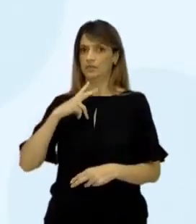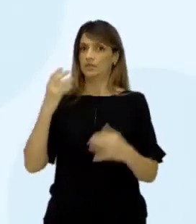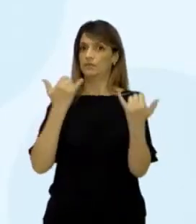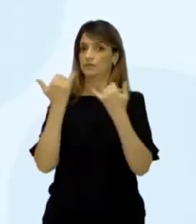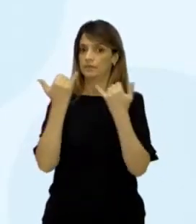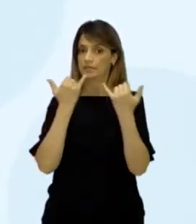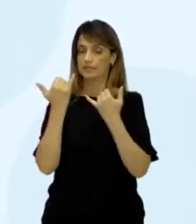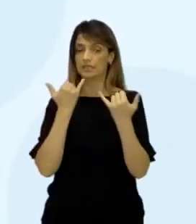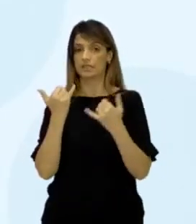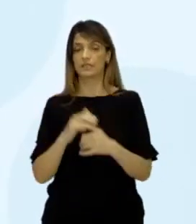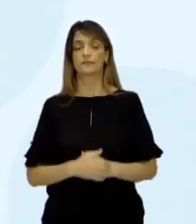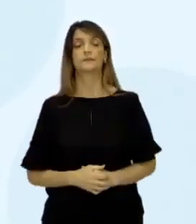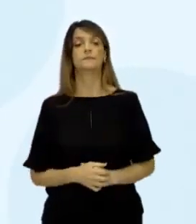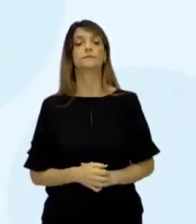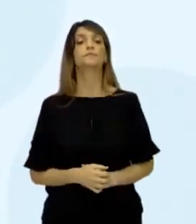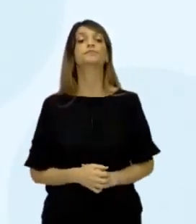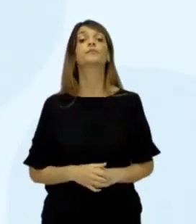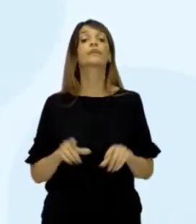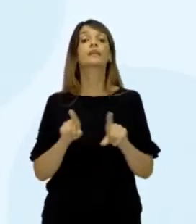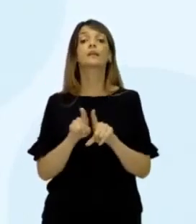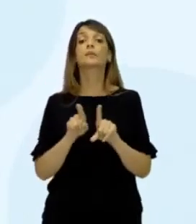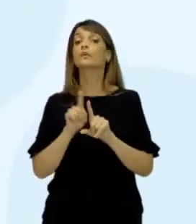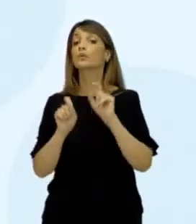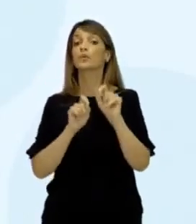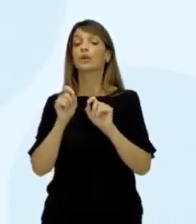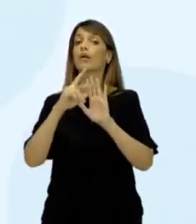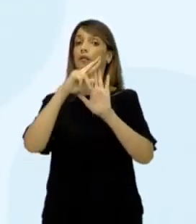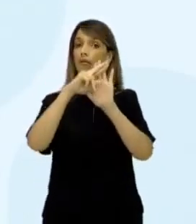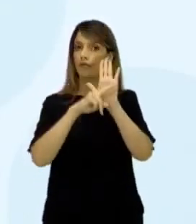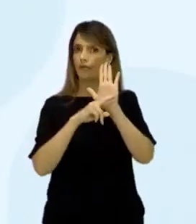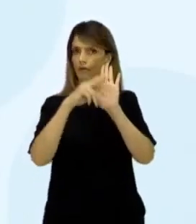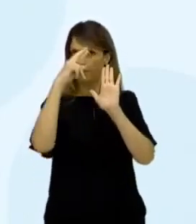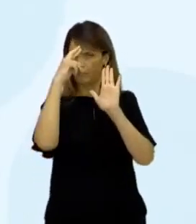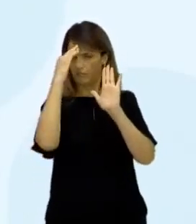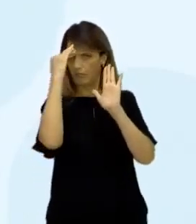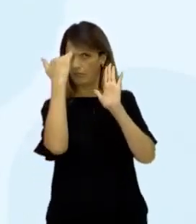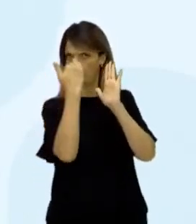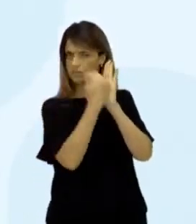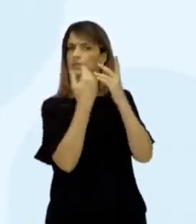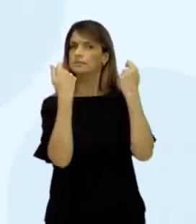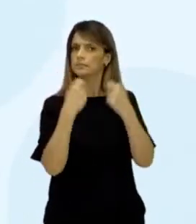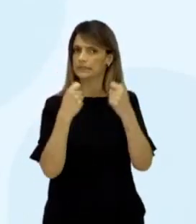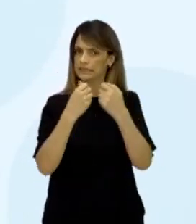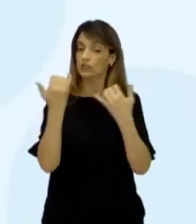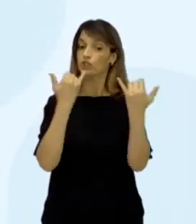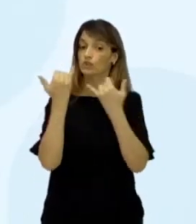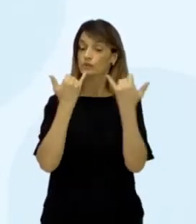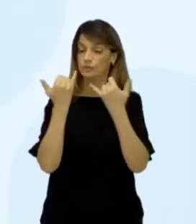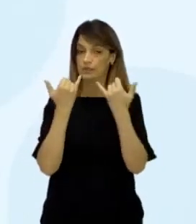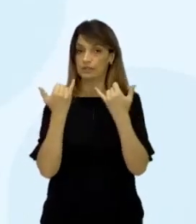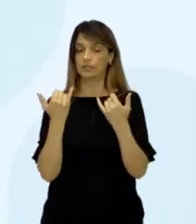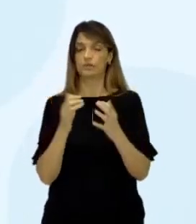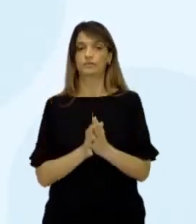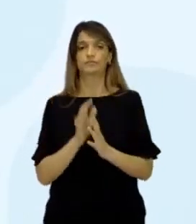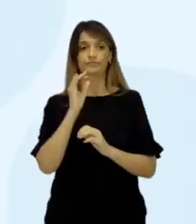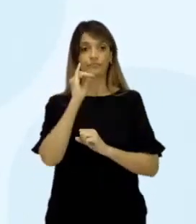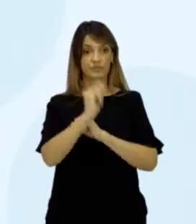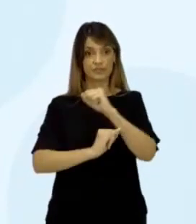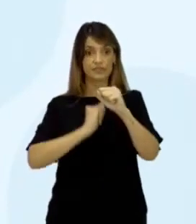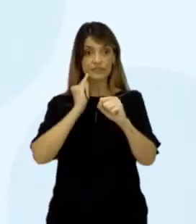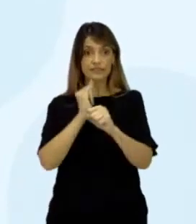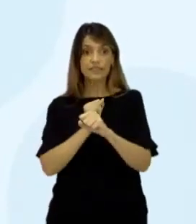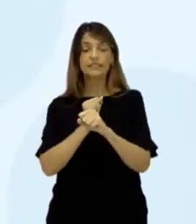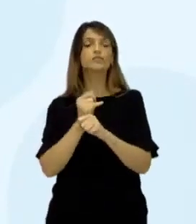pessoais ou de terceiros, levando em conta as normas e regras de uso seguro de dados na rede. E os objetivos é